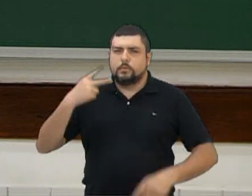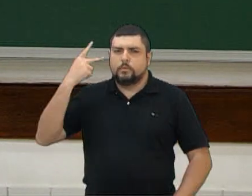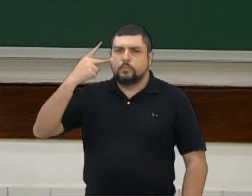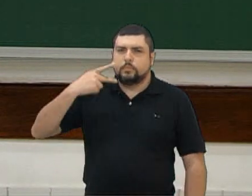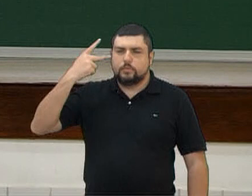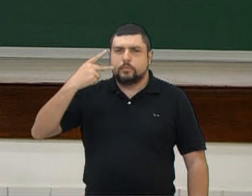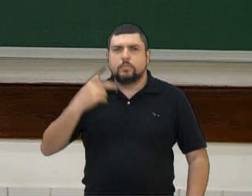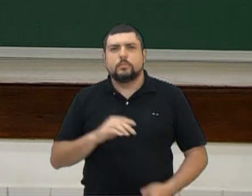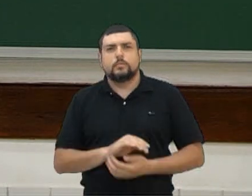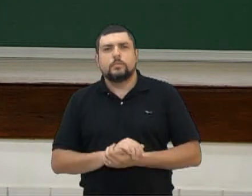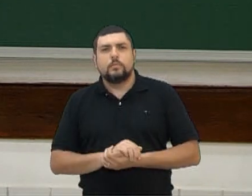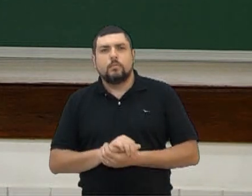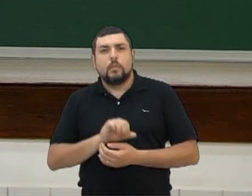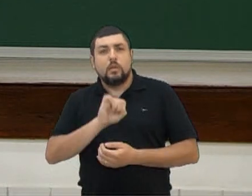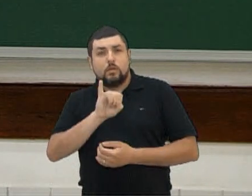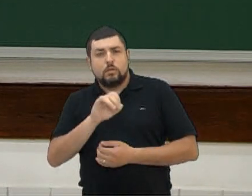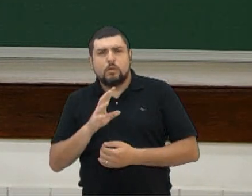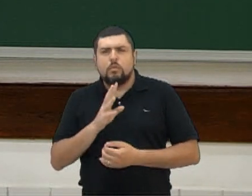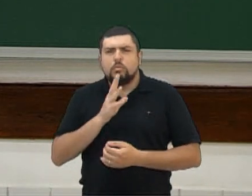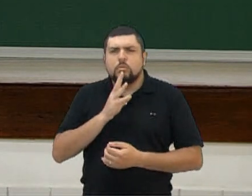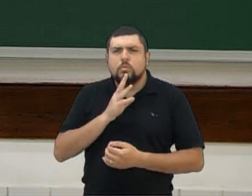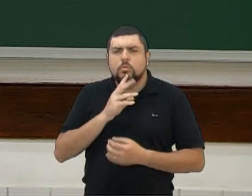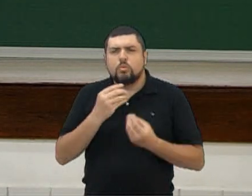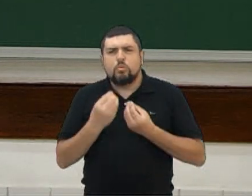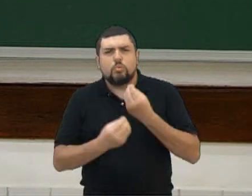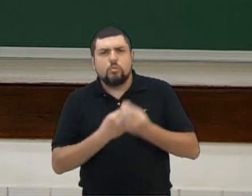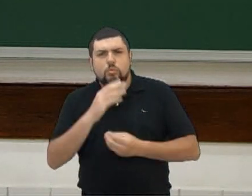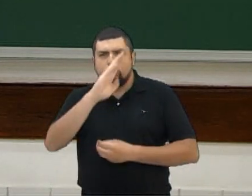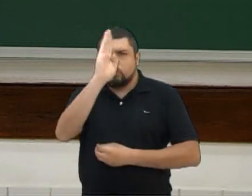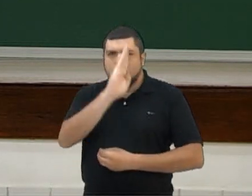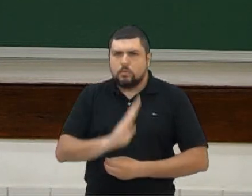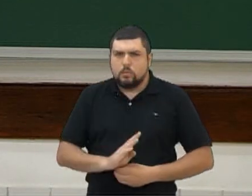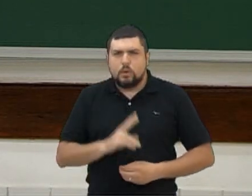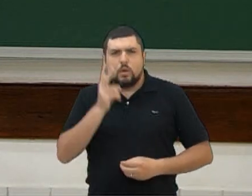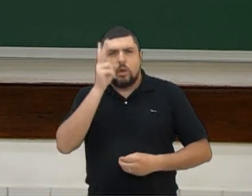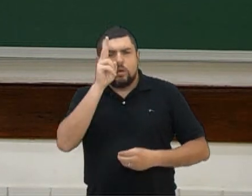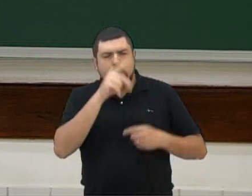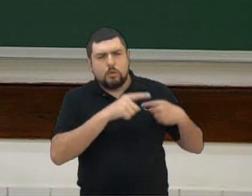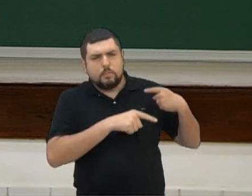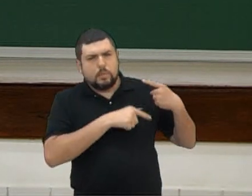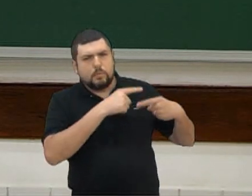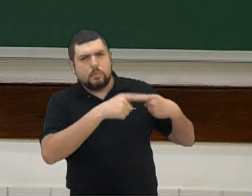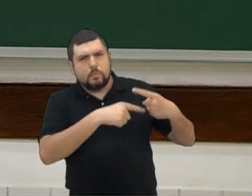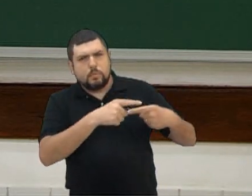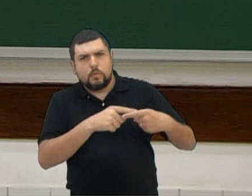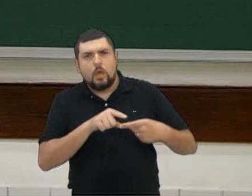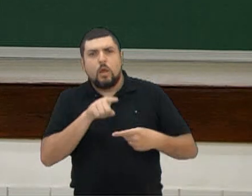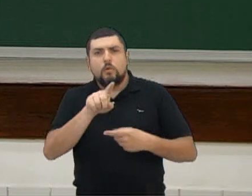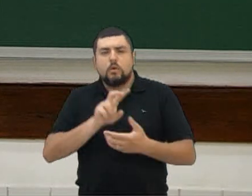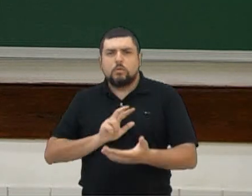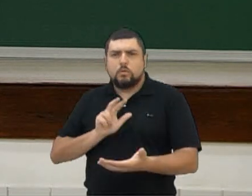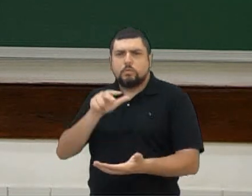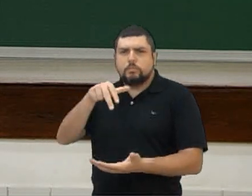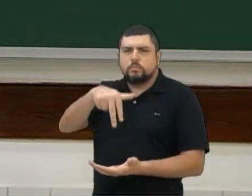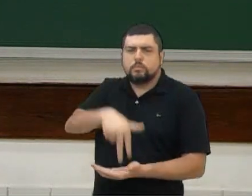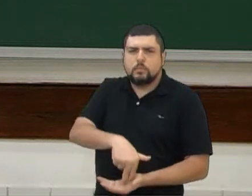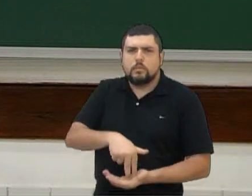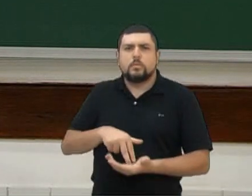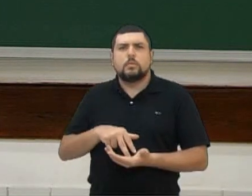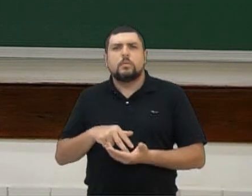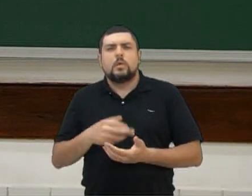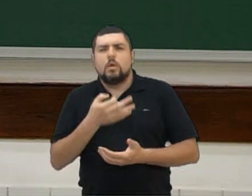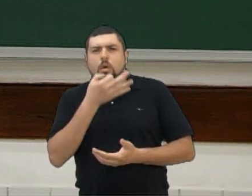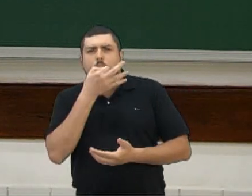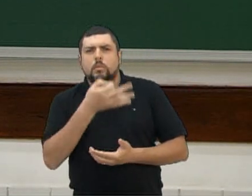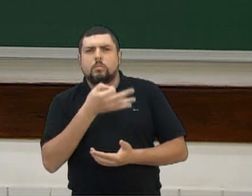algum detalhe a história e a trajetória política do nosso país que a gente pode se posicionar criticamente em relação ao